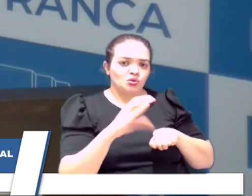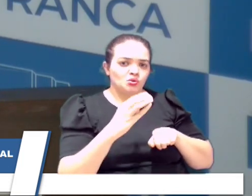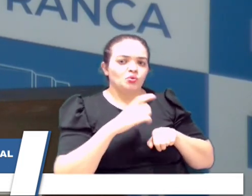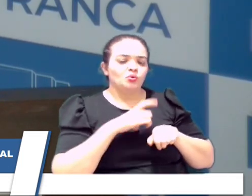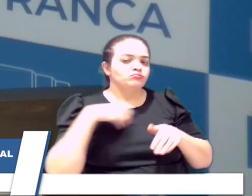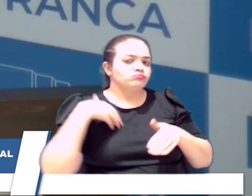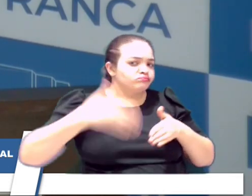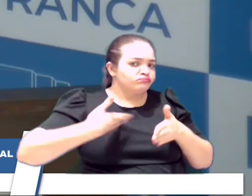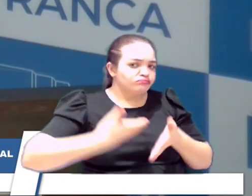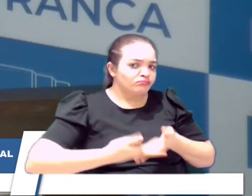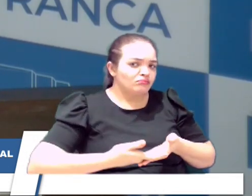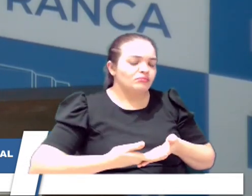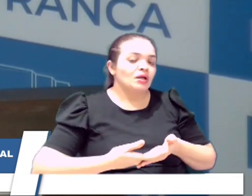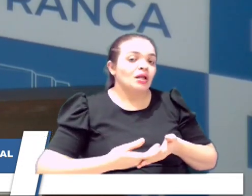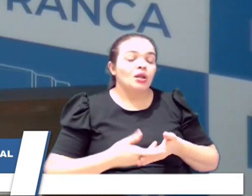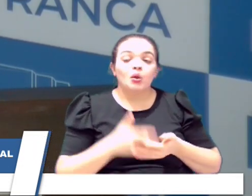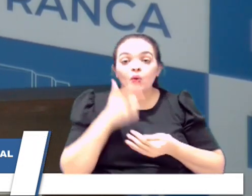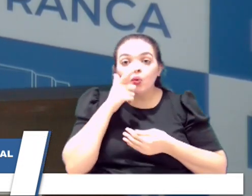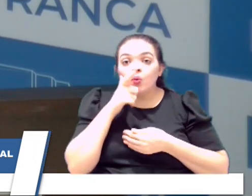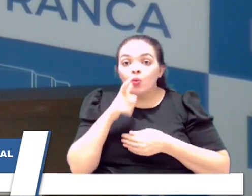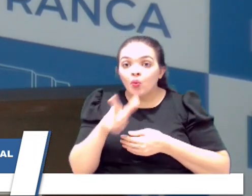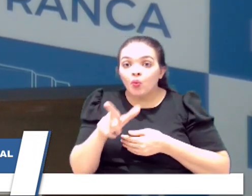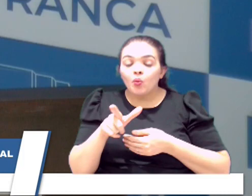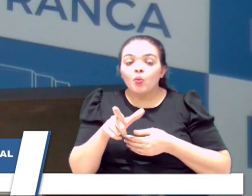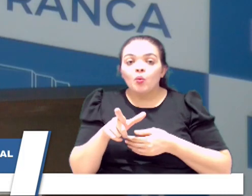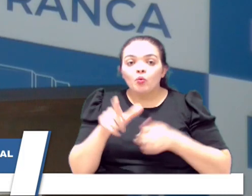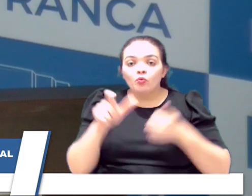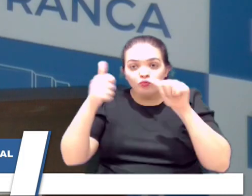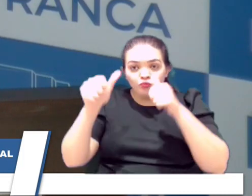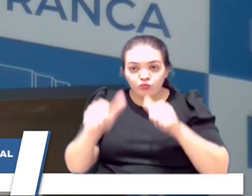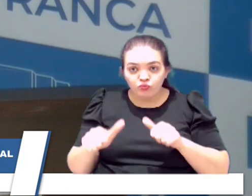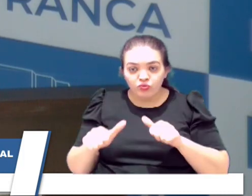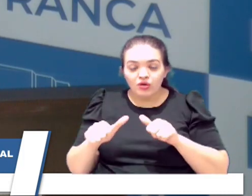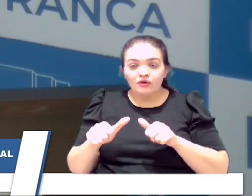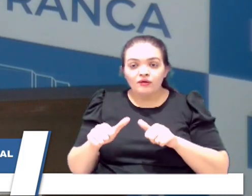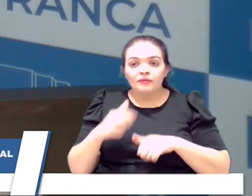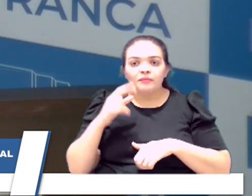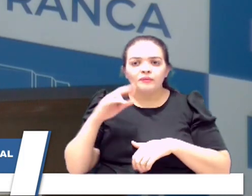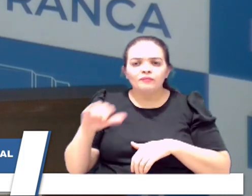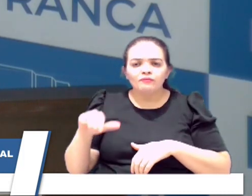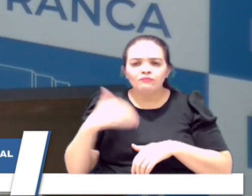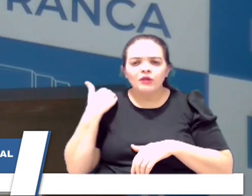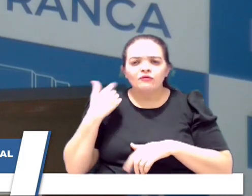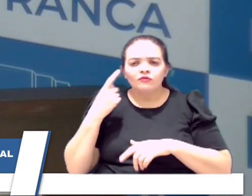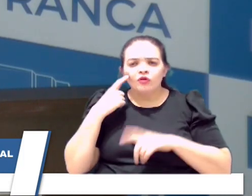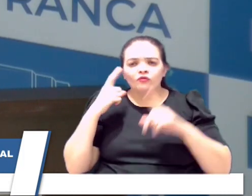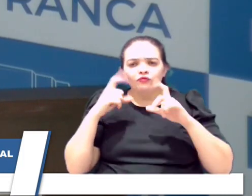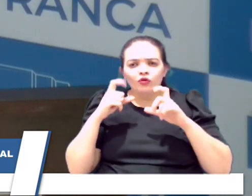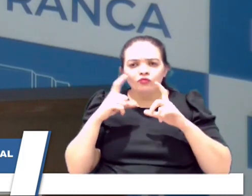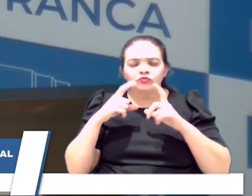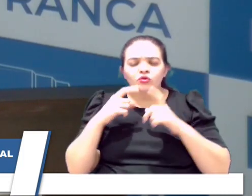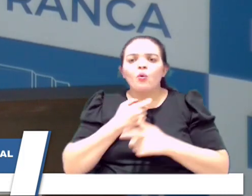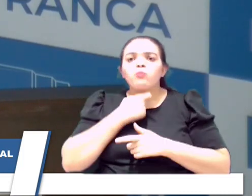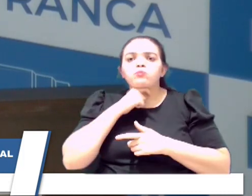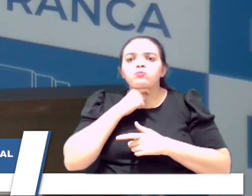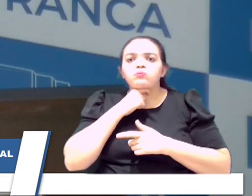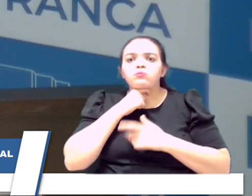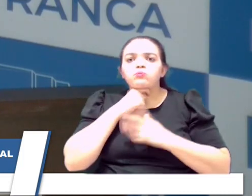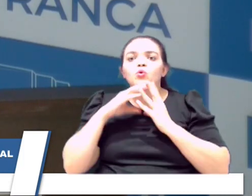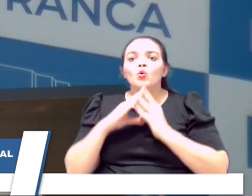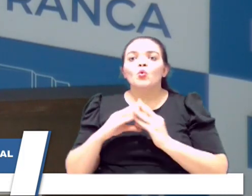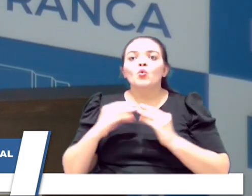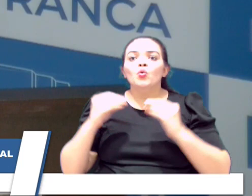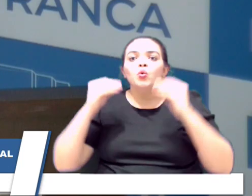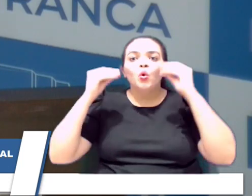anos. Ele conseguiu ciclar, na última avaliação de resposta, ele me mandou as tomografias dele, o tumor sumiu no pescoço, porque